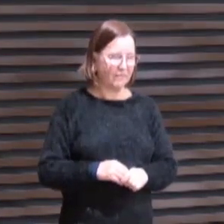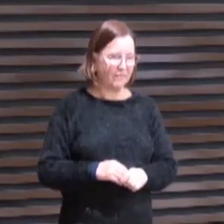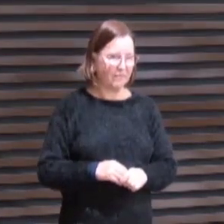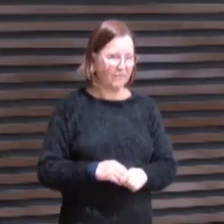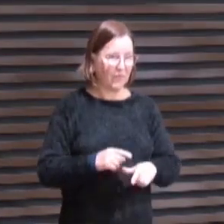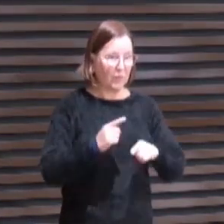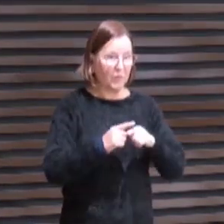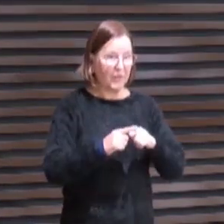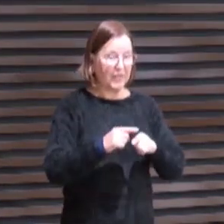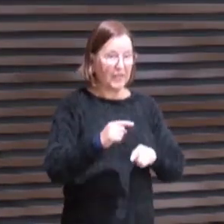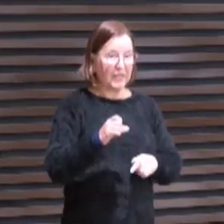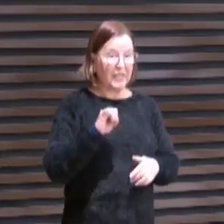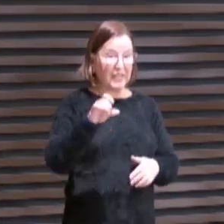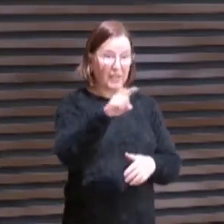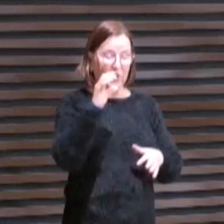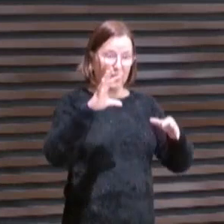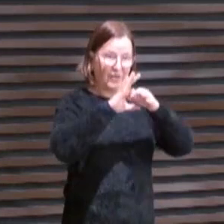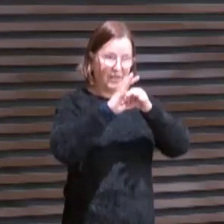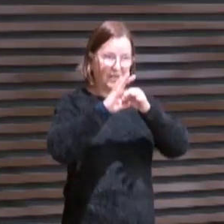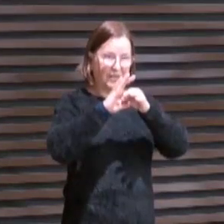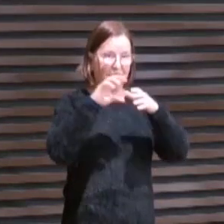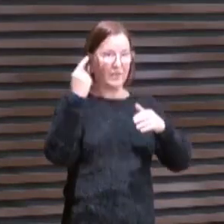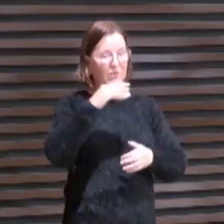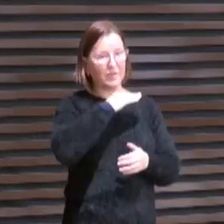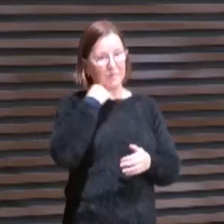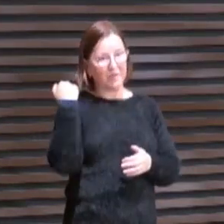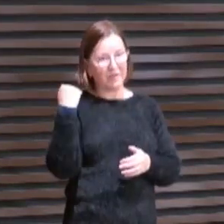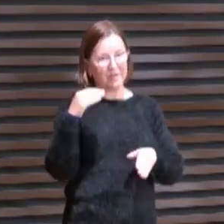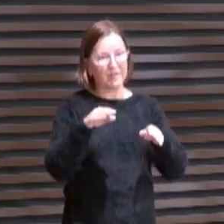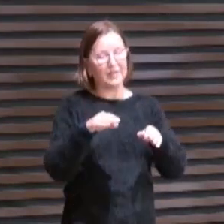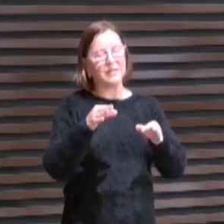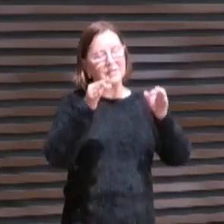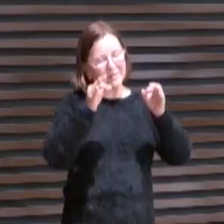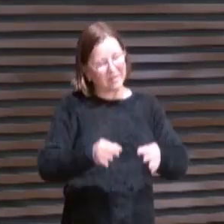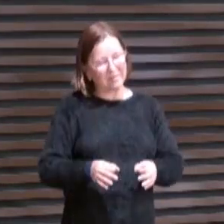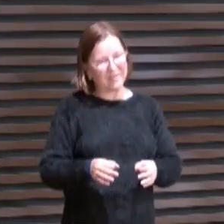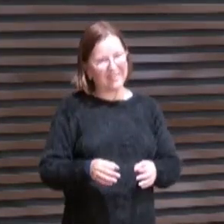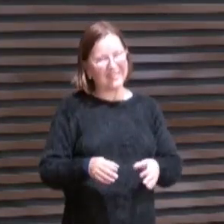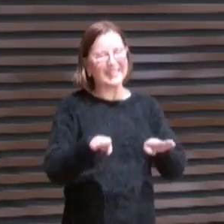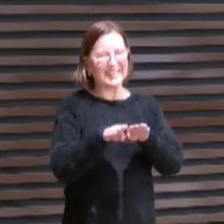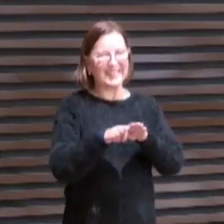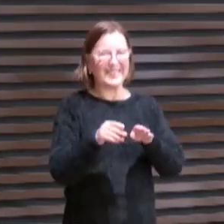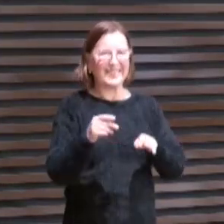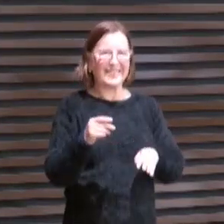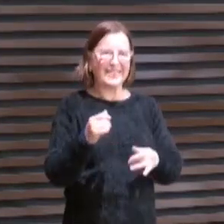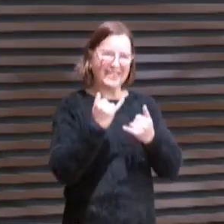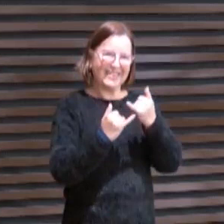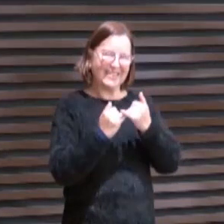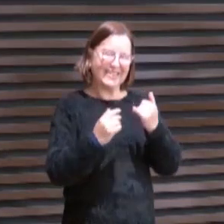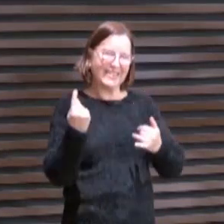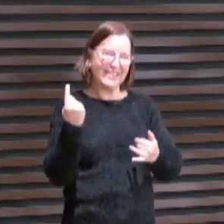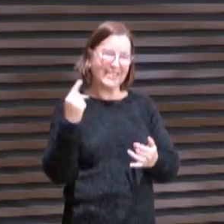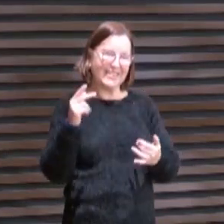Porque se fomos unidos com ele na semelhança da sua morte, certamente o seremos também na semelhança da